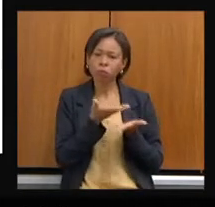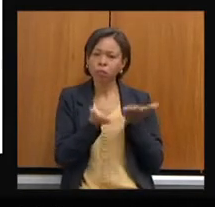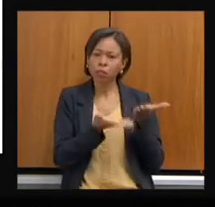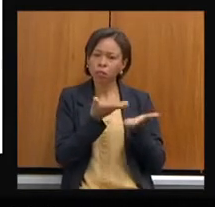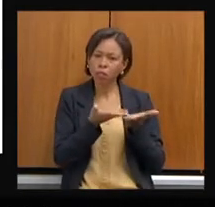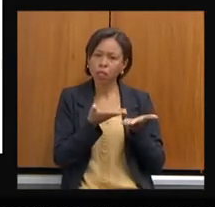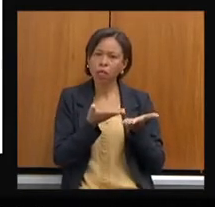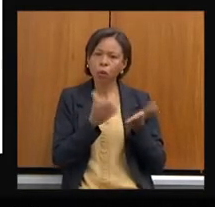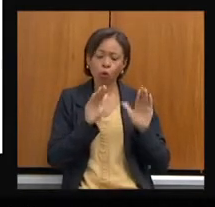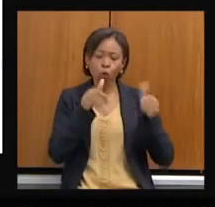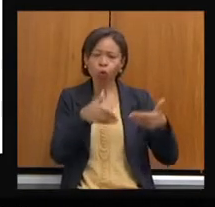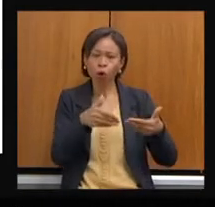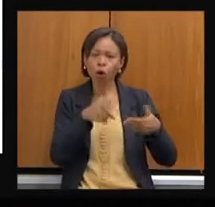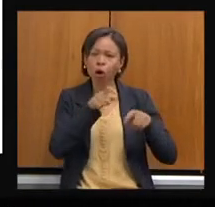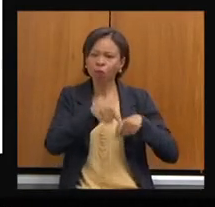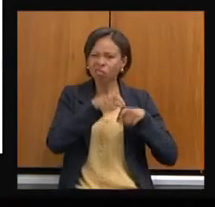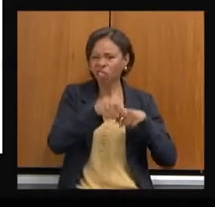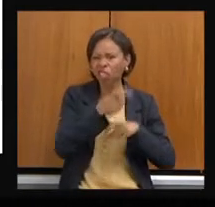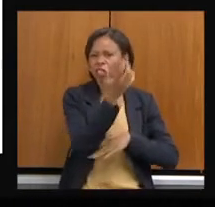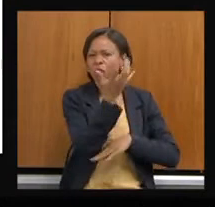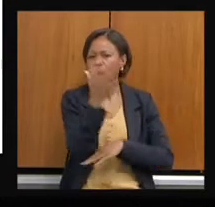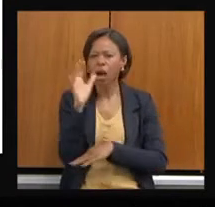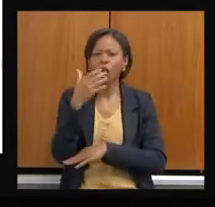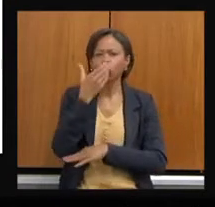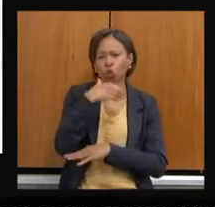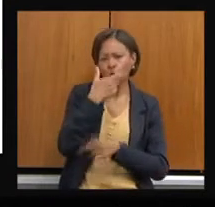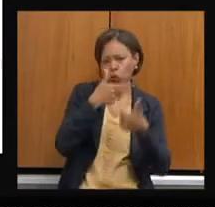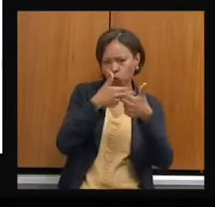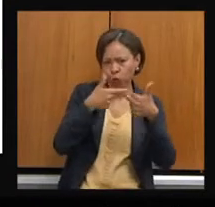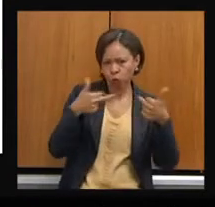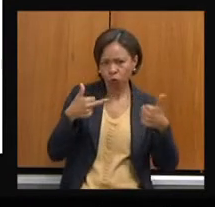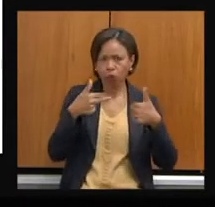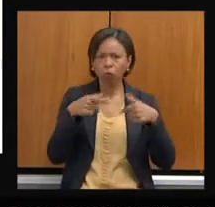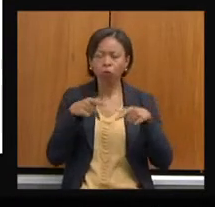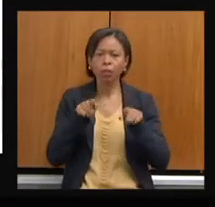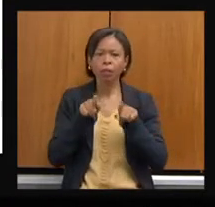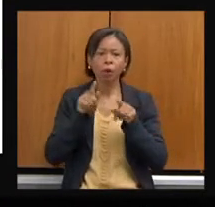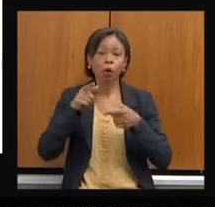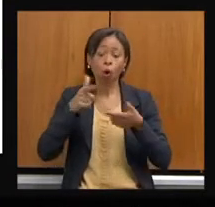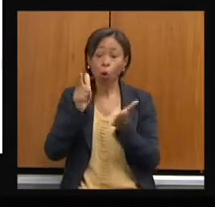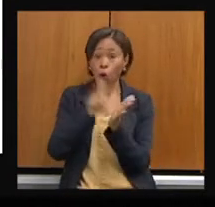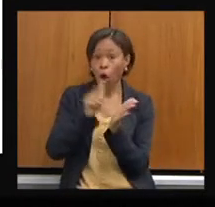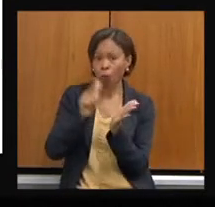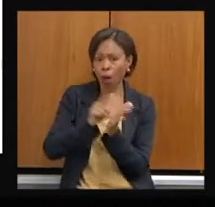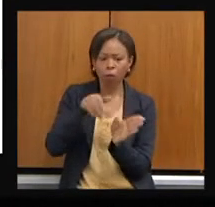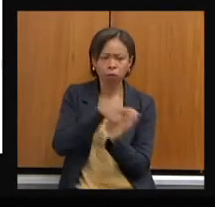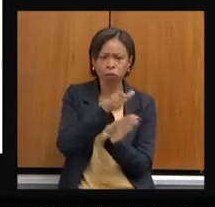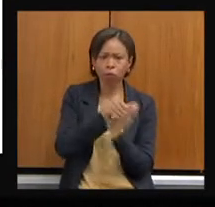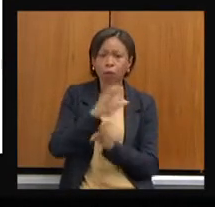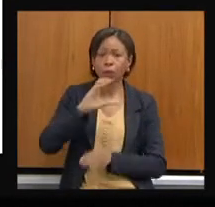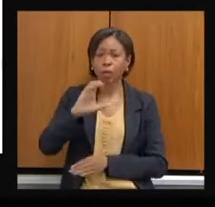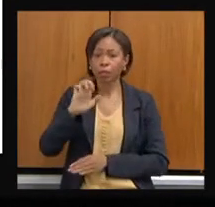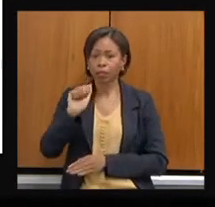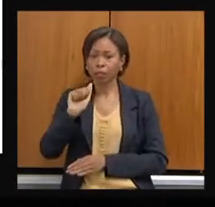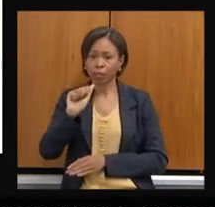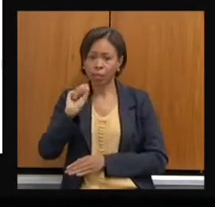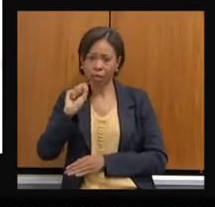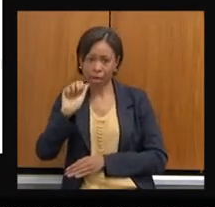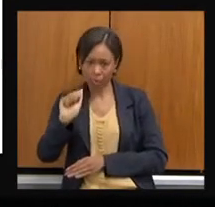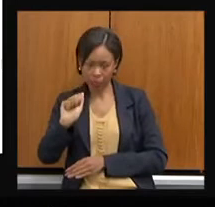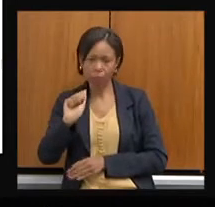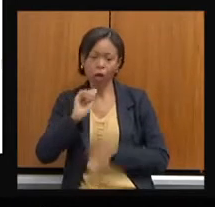para produtores de hortaliças e frutas com emissão de boletins informativos de produção para Ceasa e